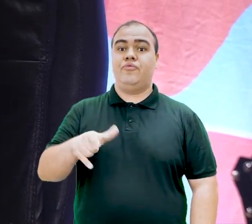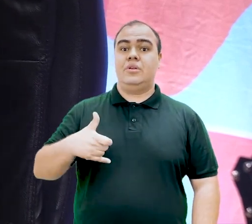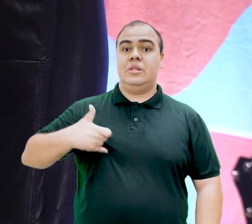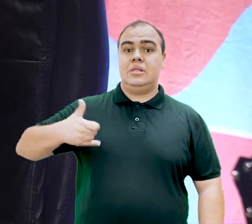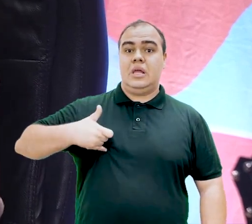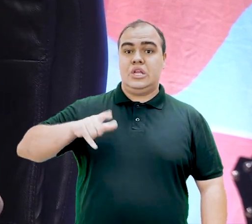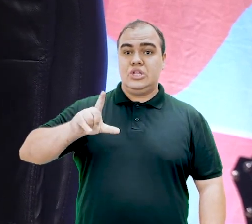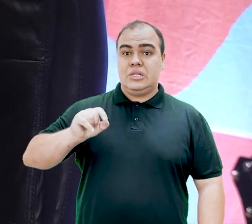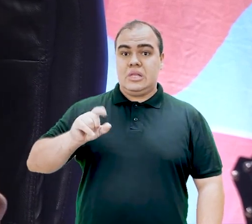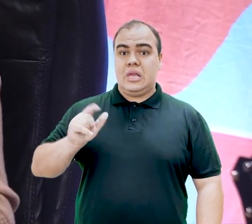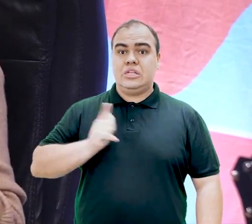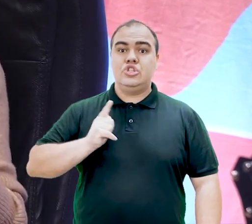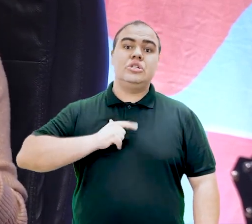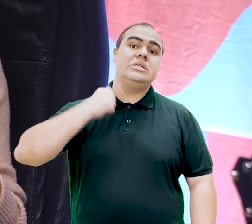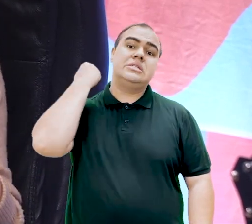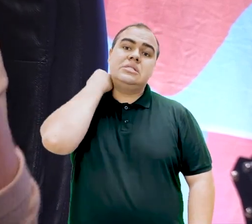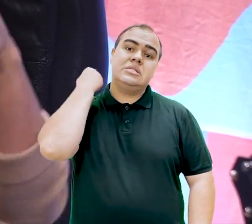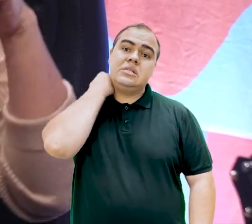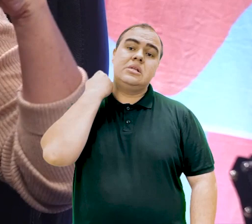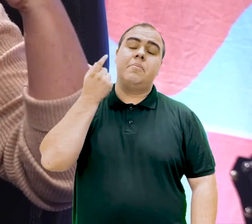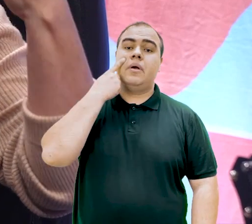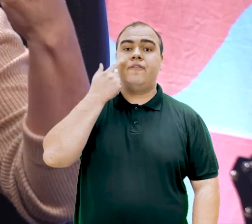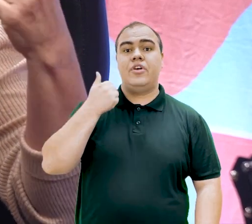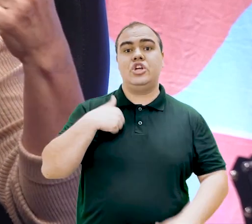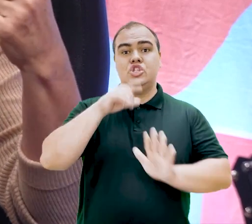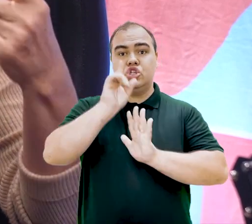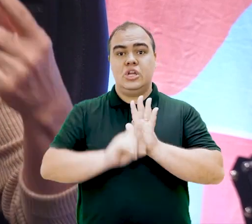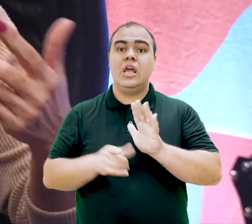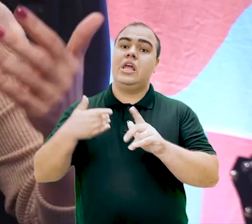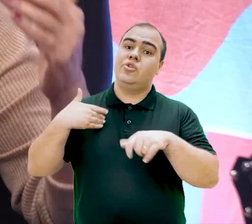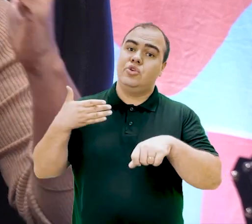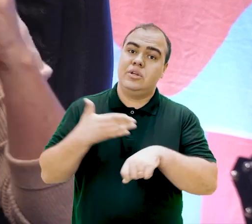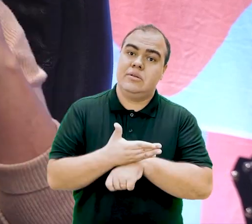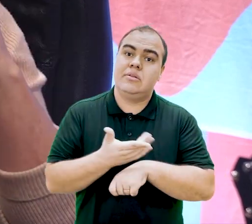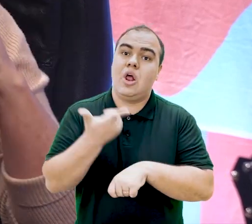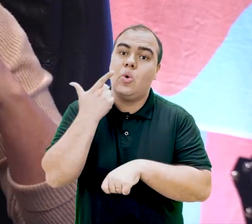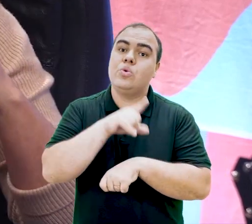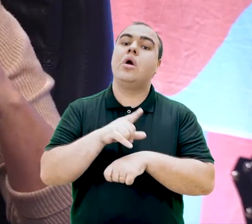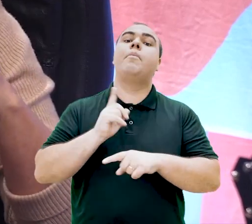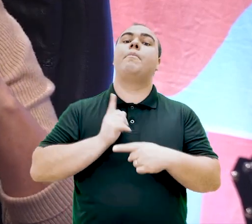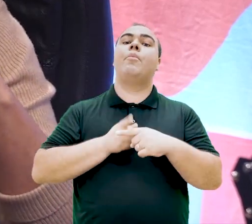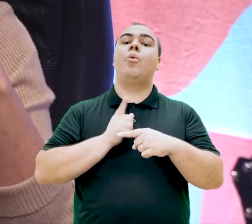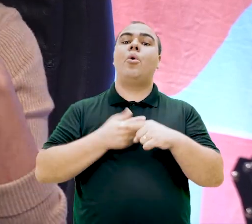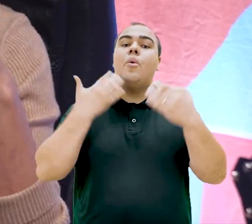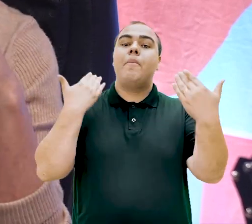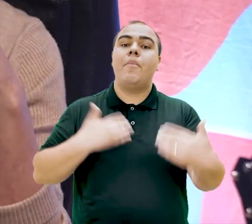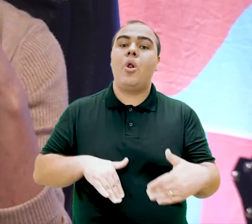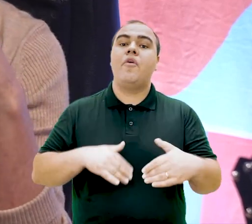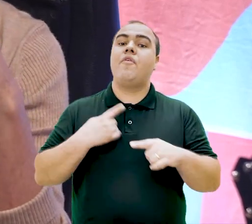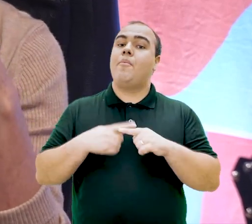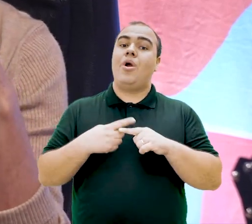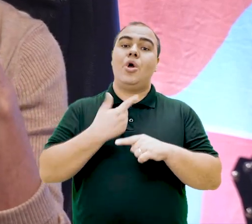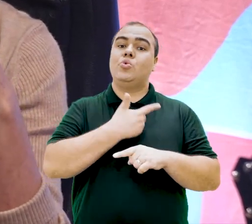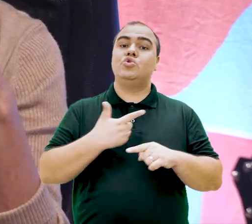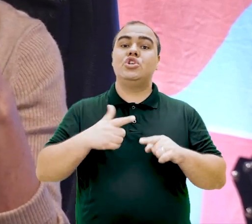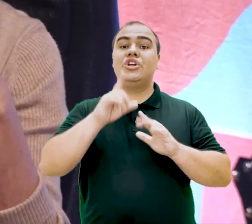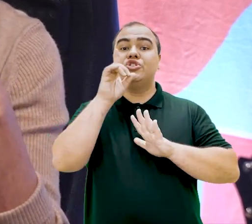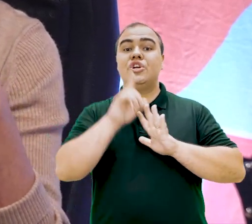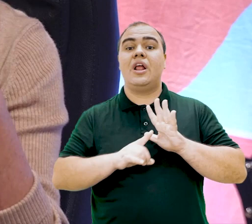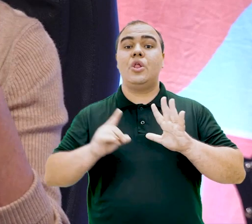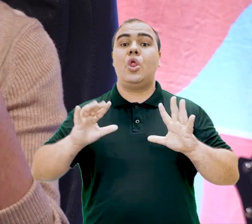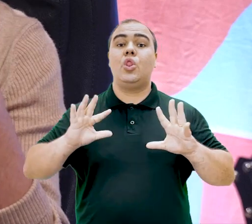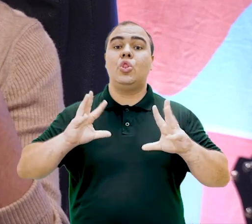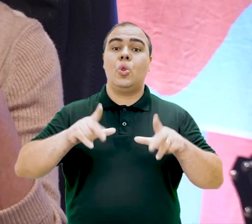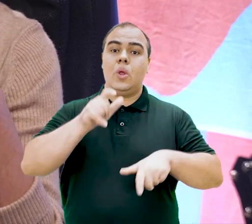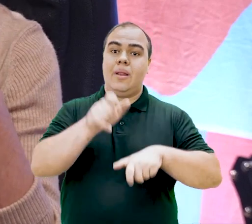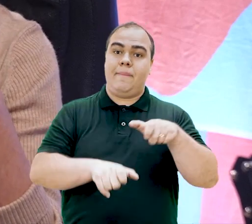de idade já tinha o estresse para ter direito aos conflitos Então por que tinha uma prova porque não tinha direito a todo